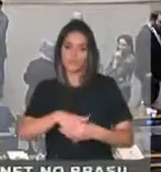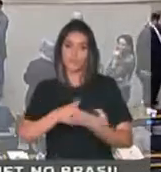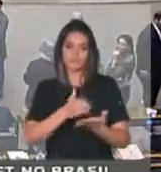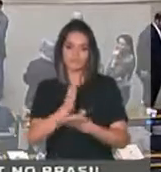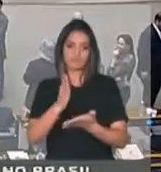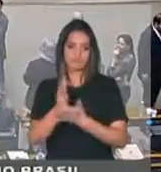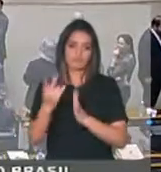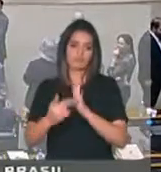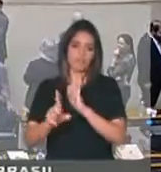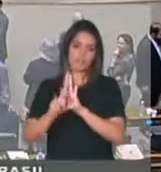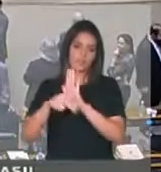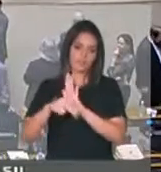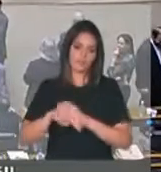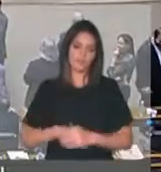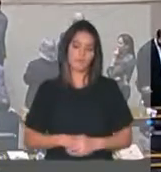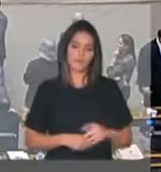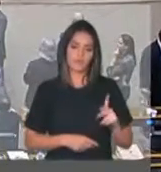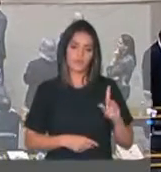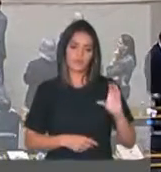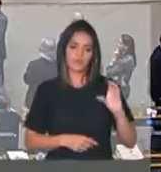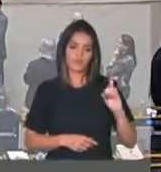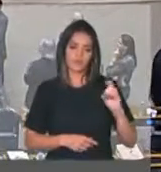PLN. Presidente, PCdoB.